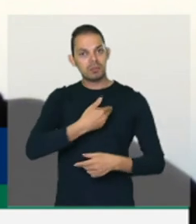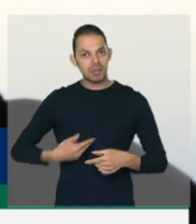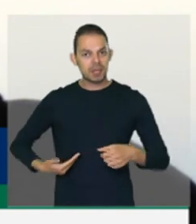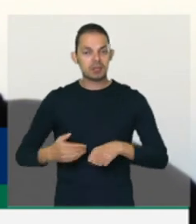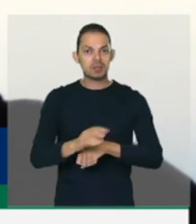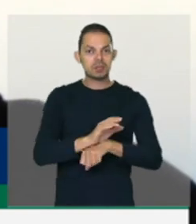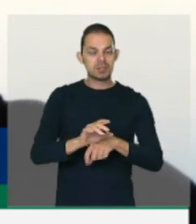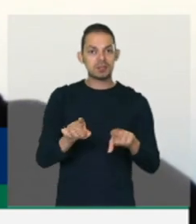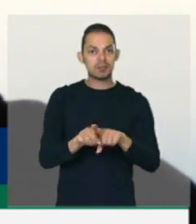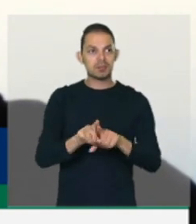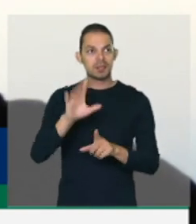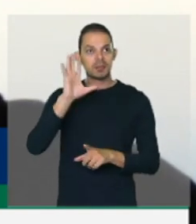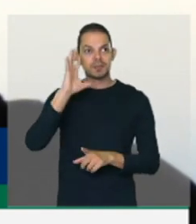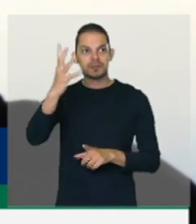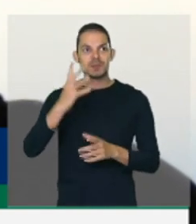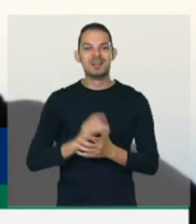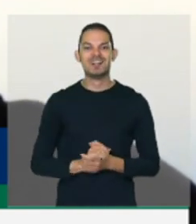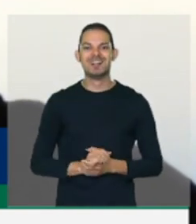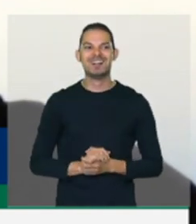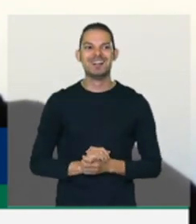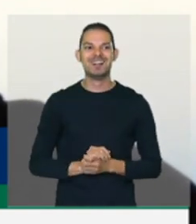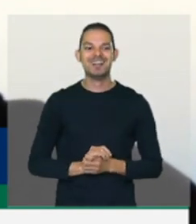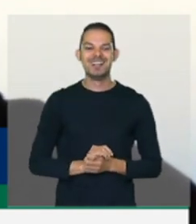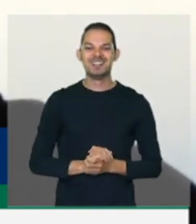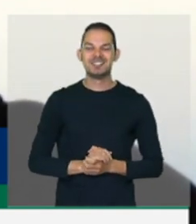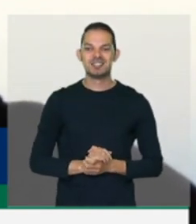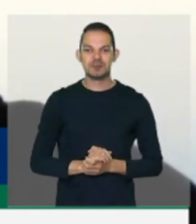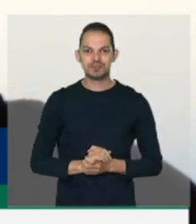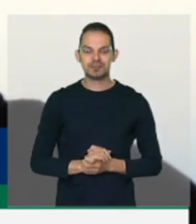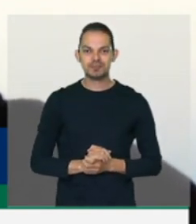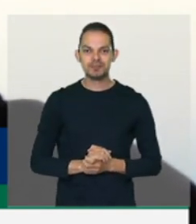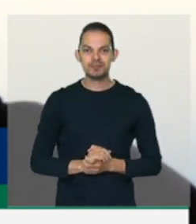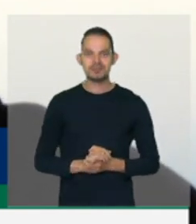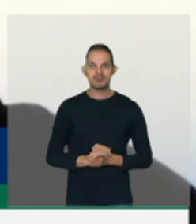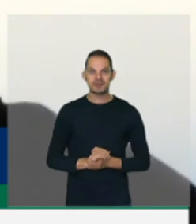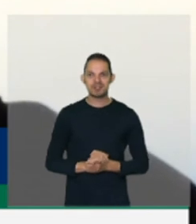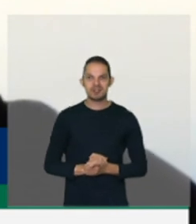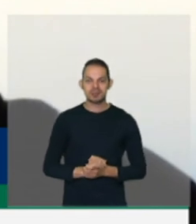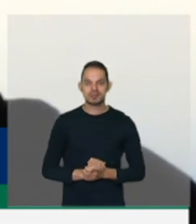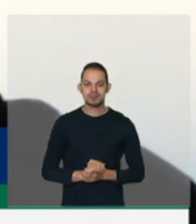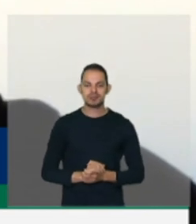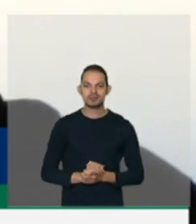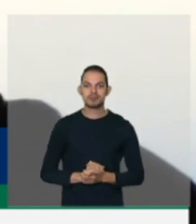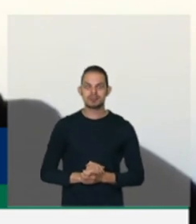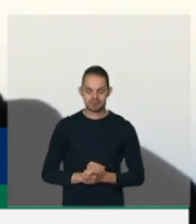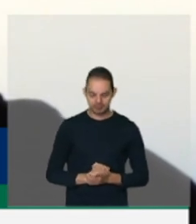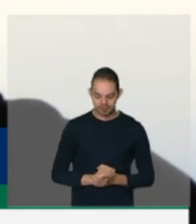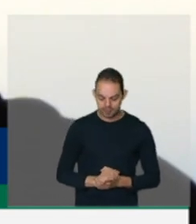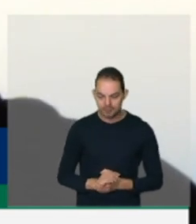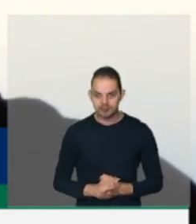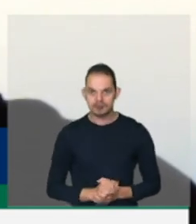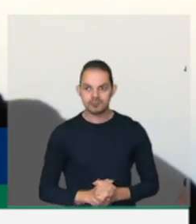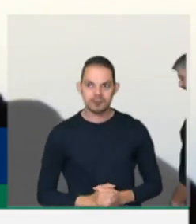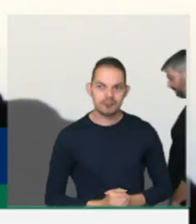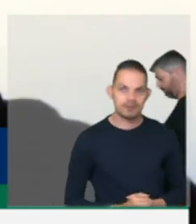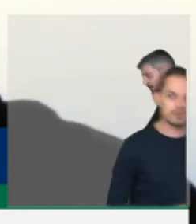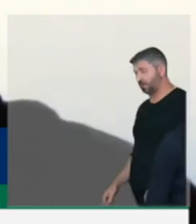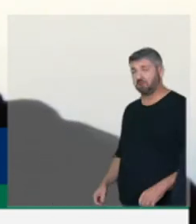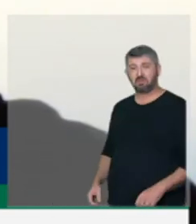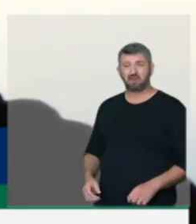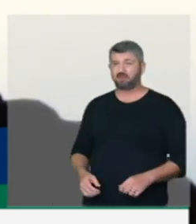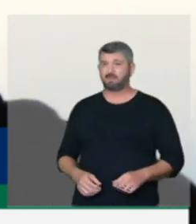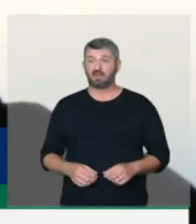e a decisão foi para que a liberdade de expressão do parlamentar fosse plena. As falas podem ser, ter os maiores absurdos, mas